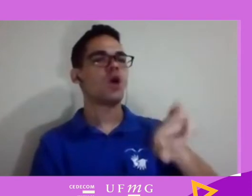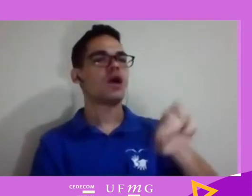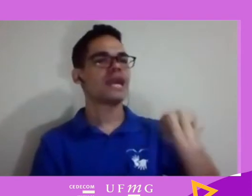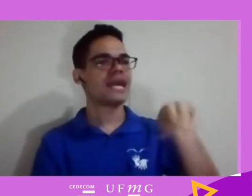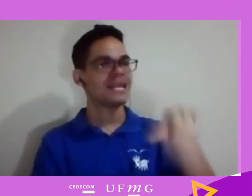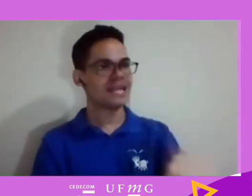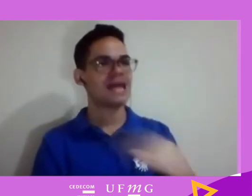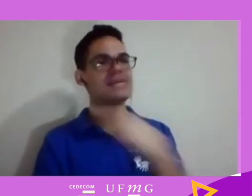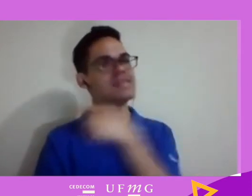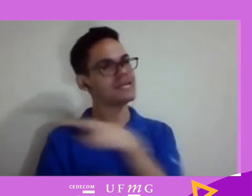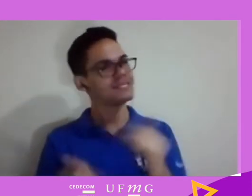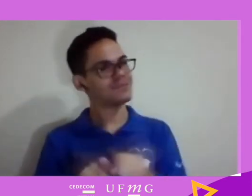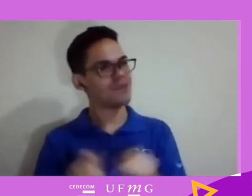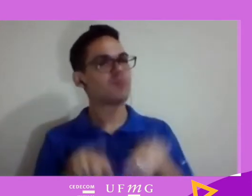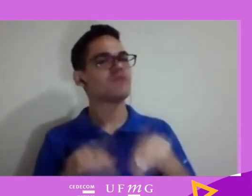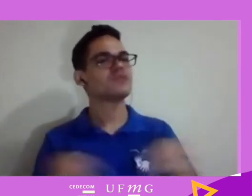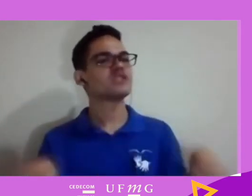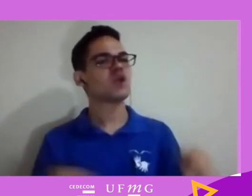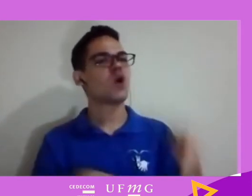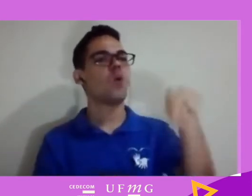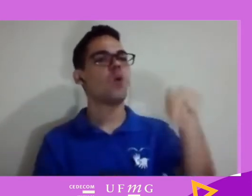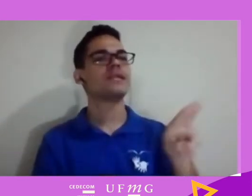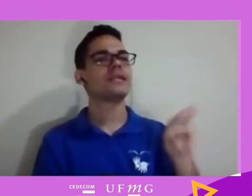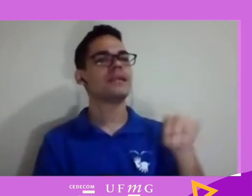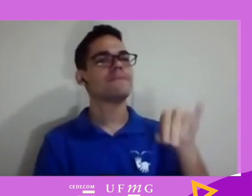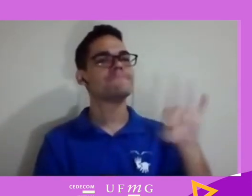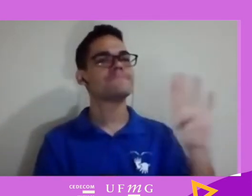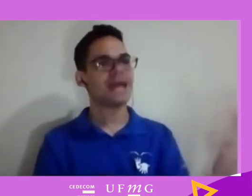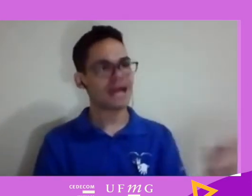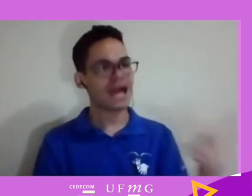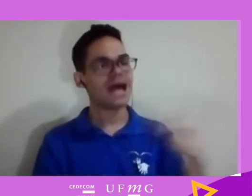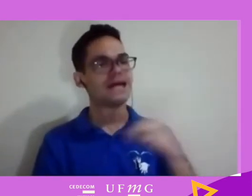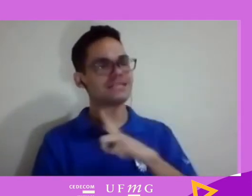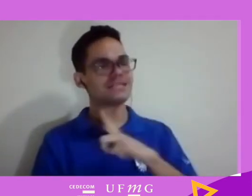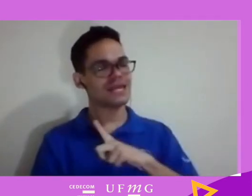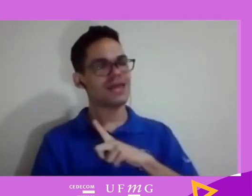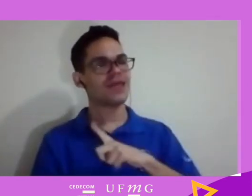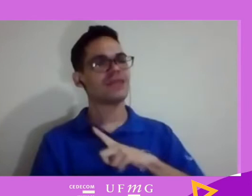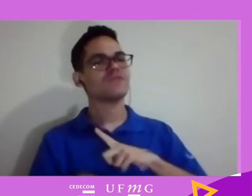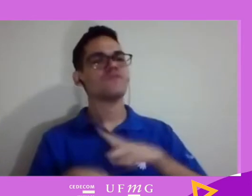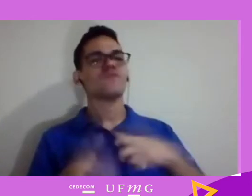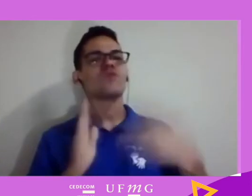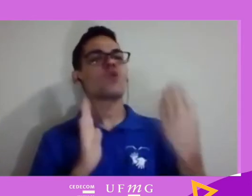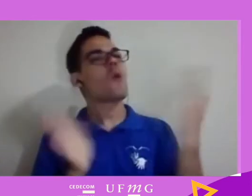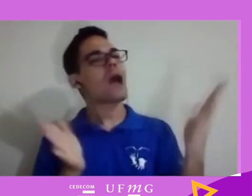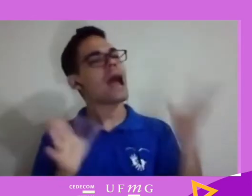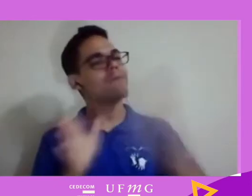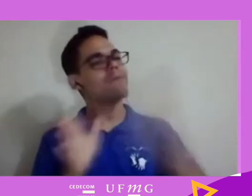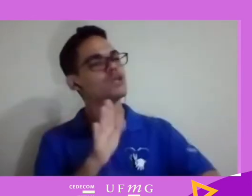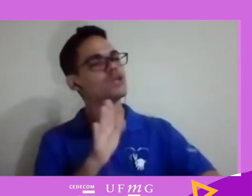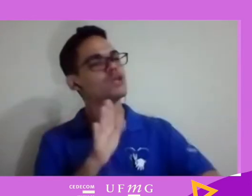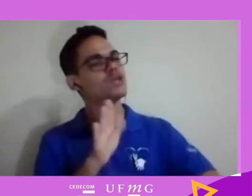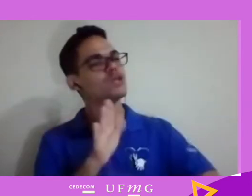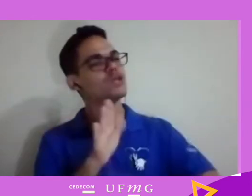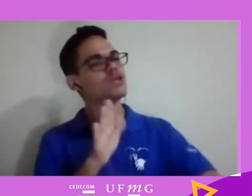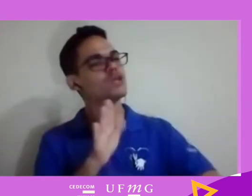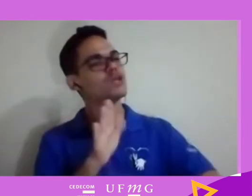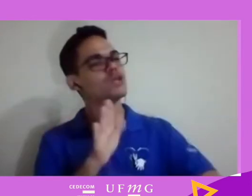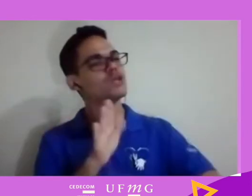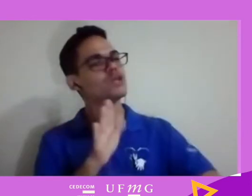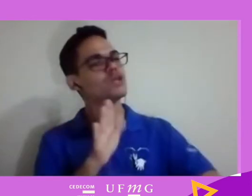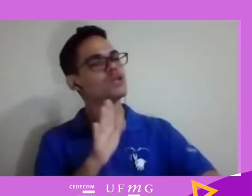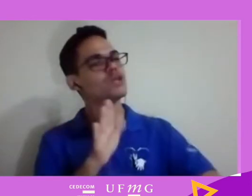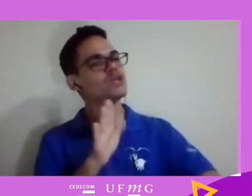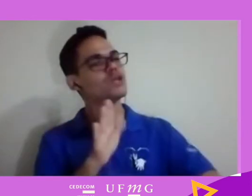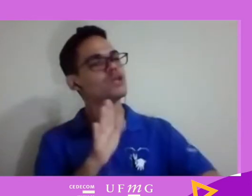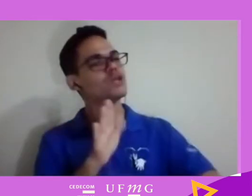escrever. A gente tem um capítulo só sobre isso, é um livro inteiro sobre dinâmica transmídia, e vai ser lançado pela editora britânica Routledge